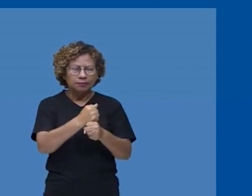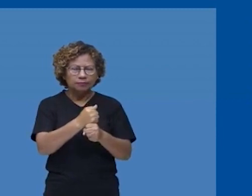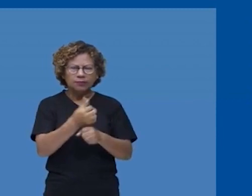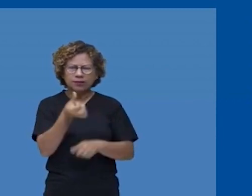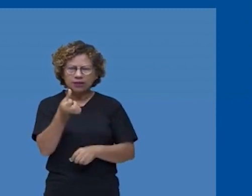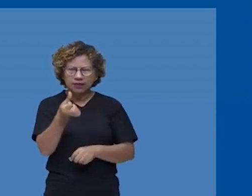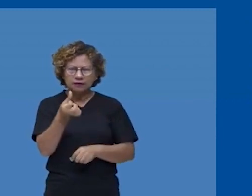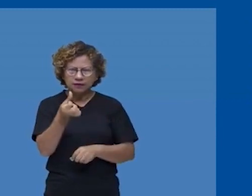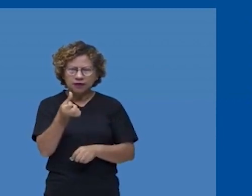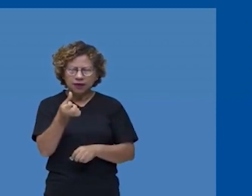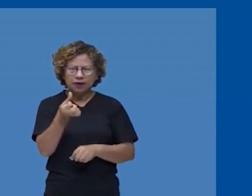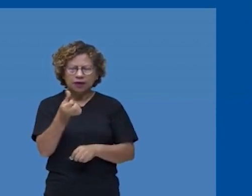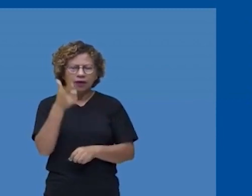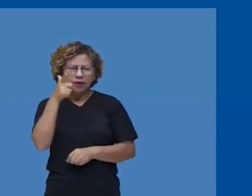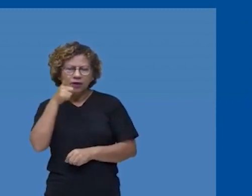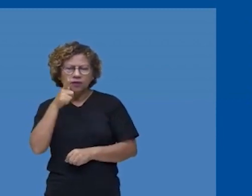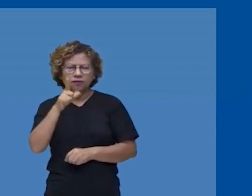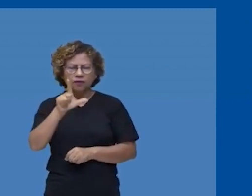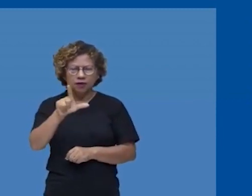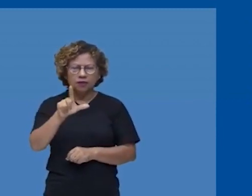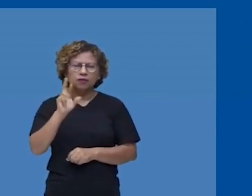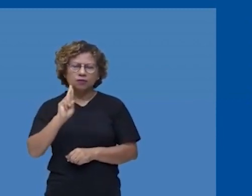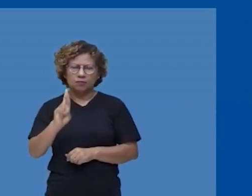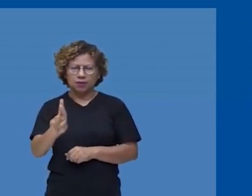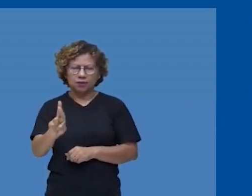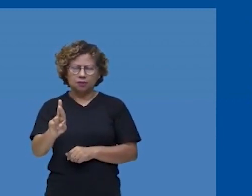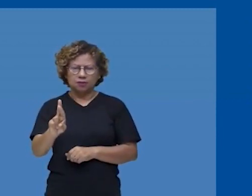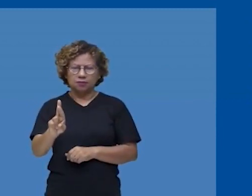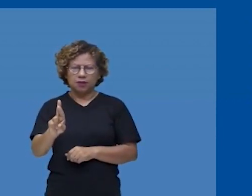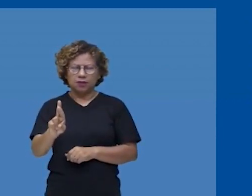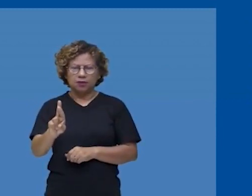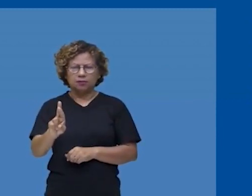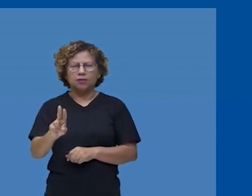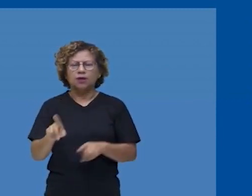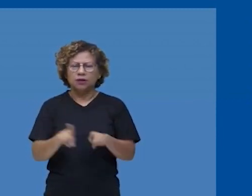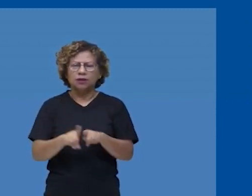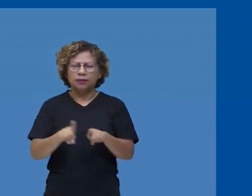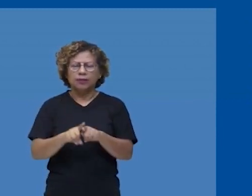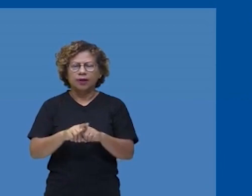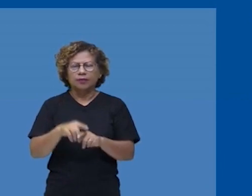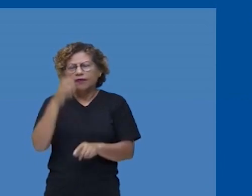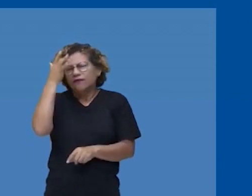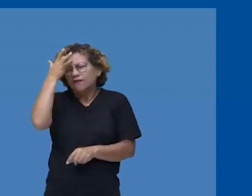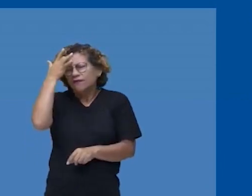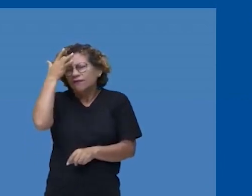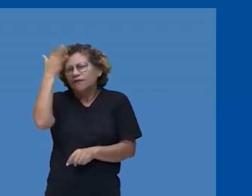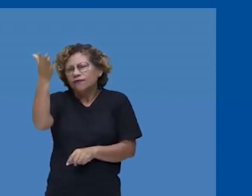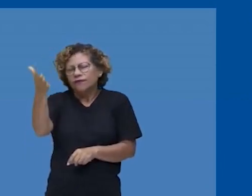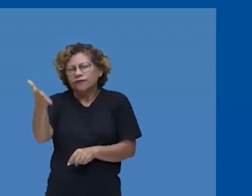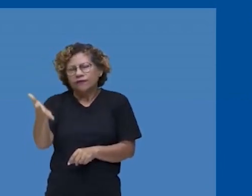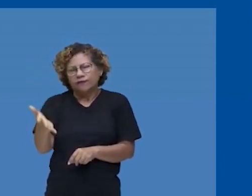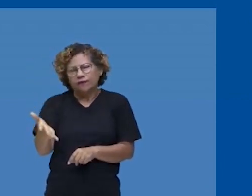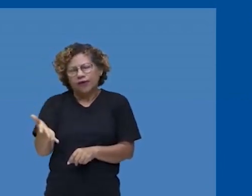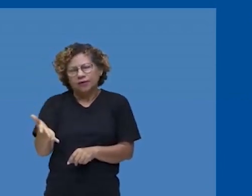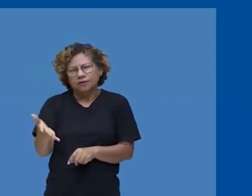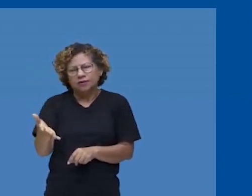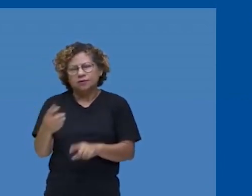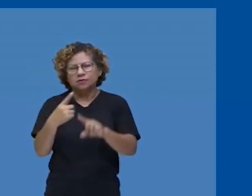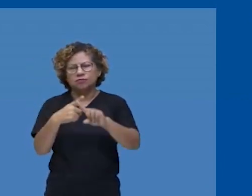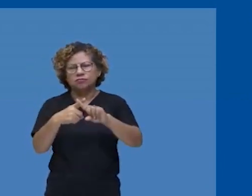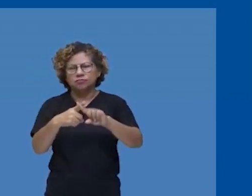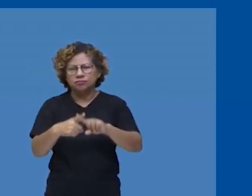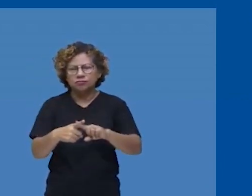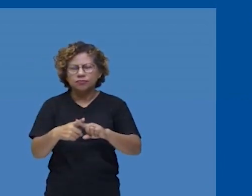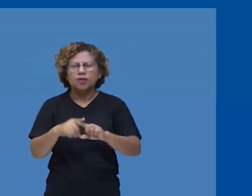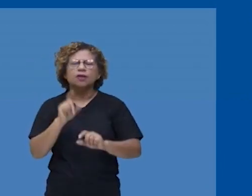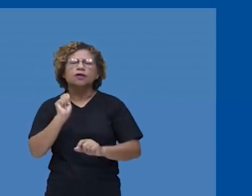posso empregar o método mais prático, o modo mais prático de resolver, ou seja, aplicando o nosso algoritmo da multiplicação. Isso quer dizer o